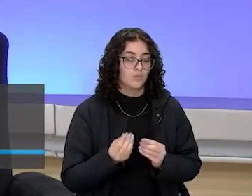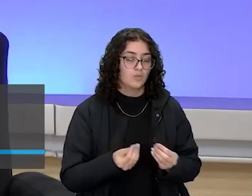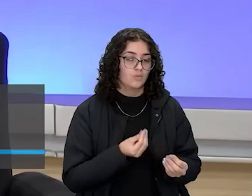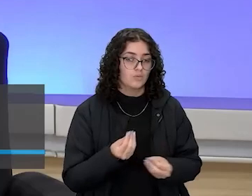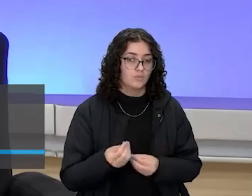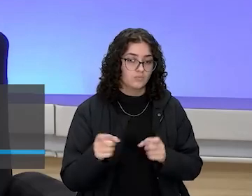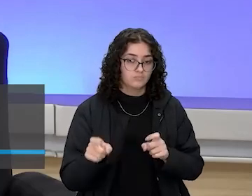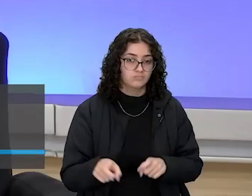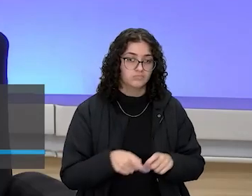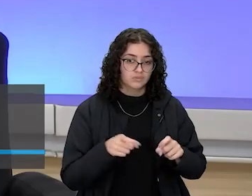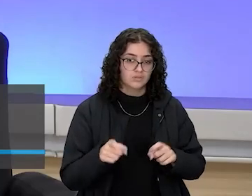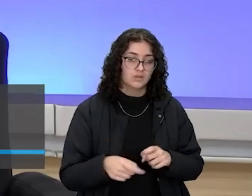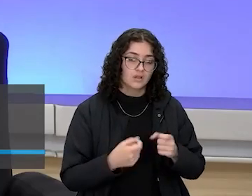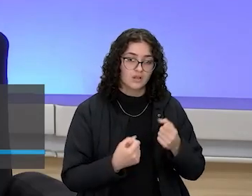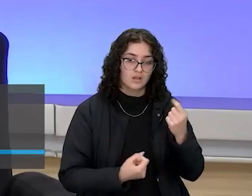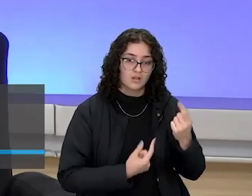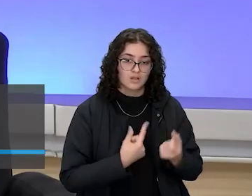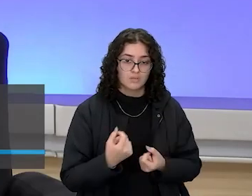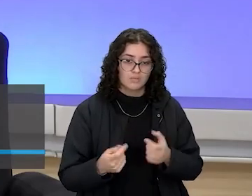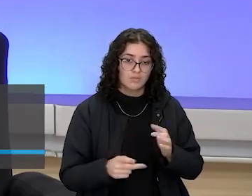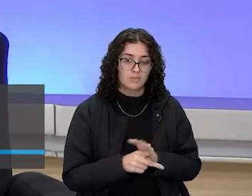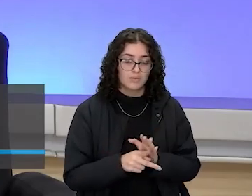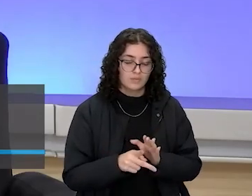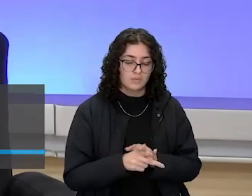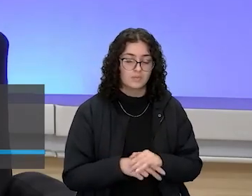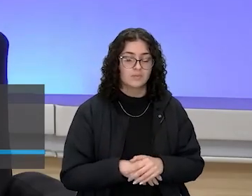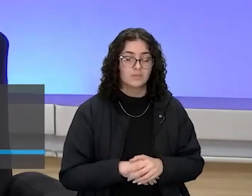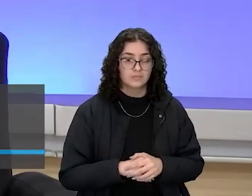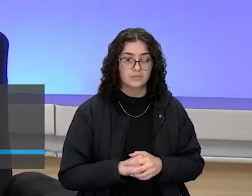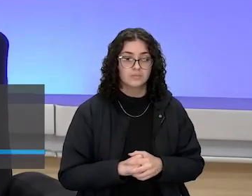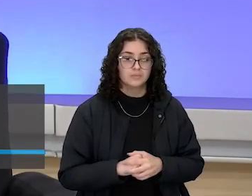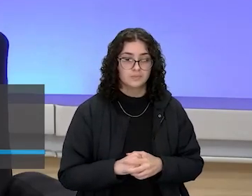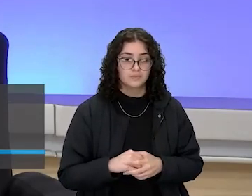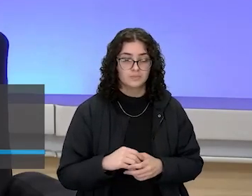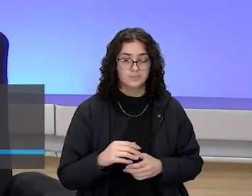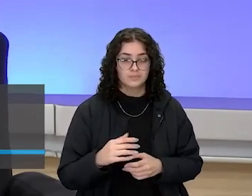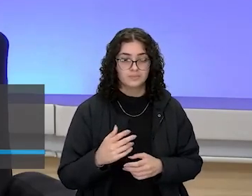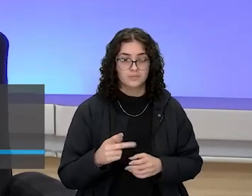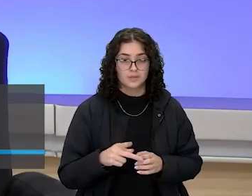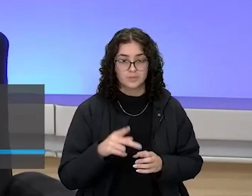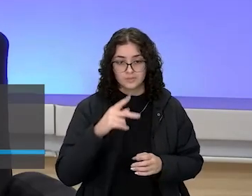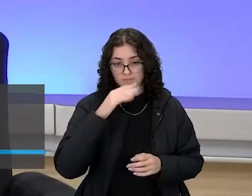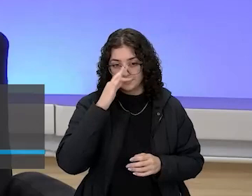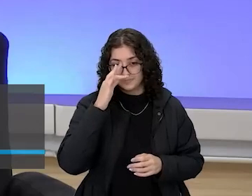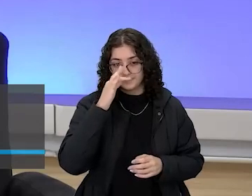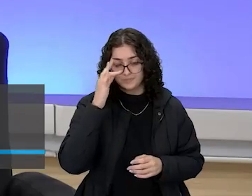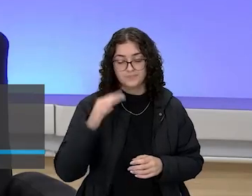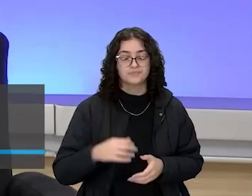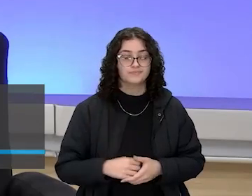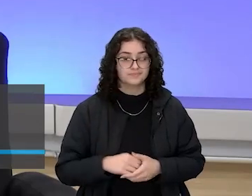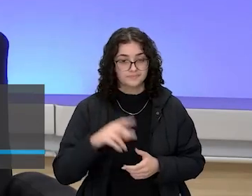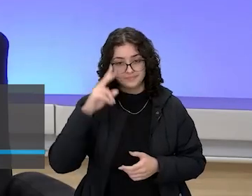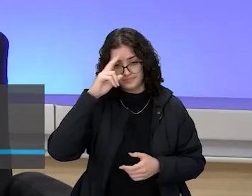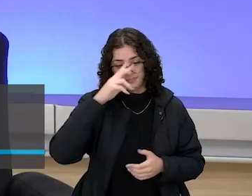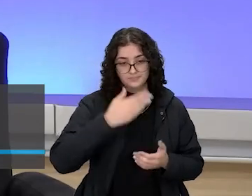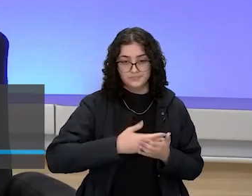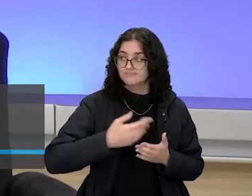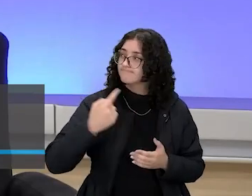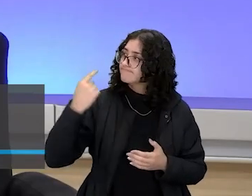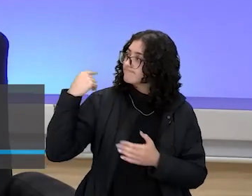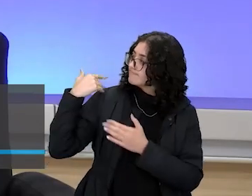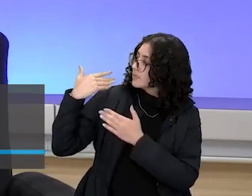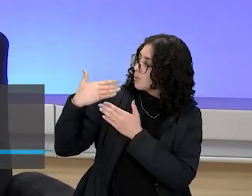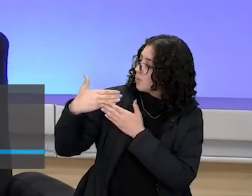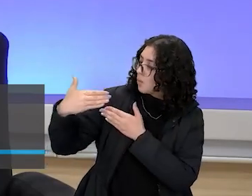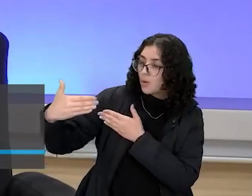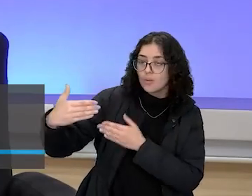cultivo de algumas espécies, né, de plantas. Lembra lá na aula de introdução que eu falei